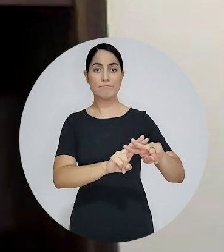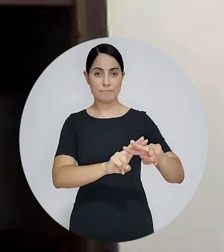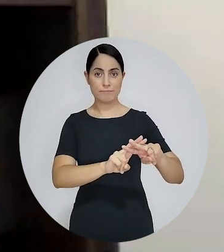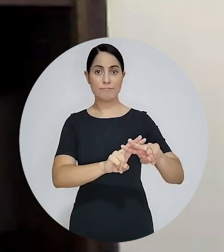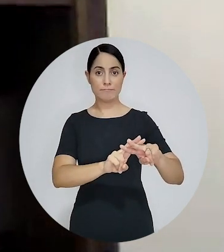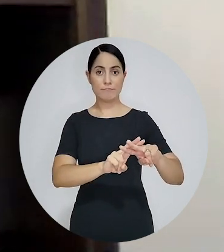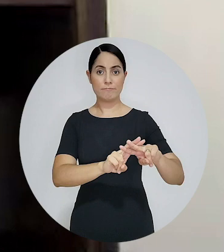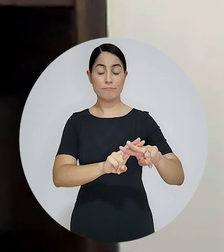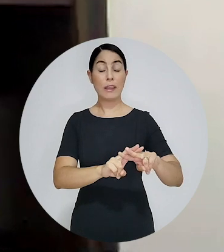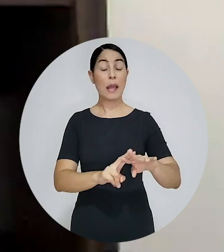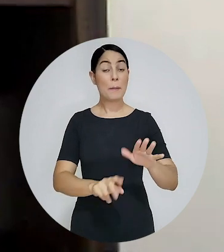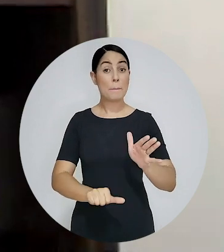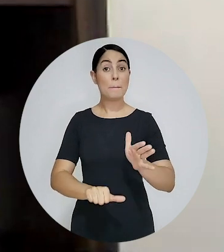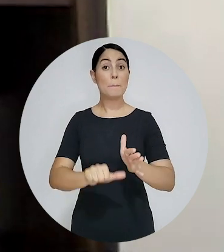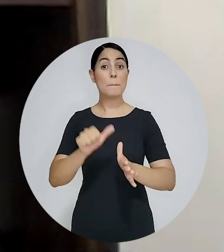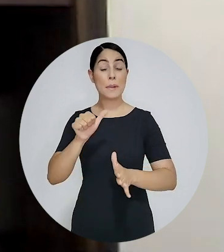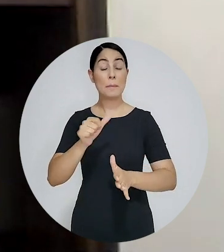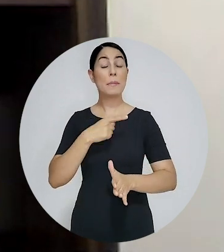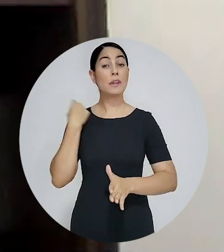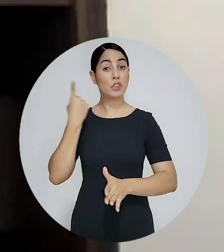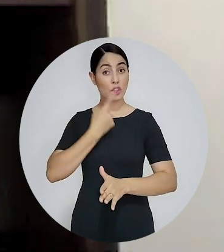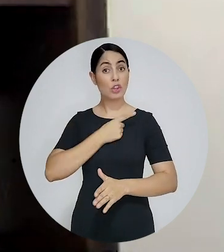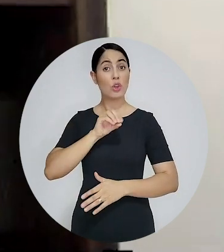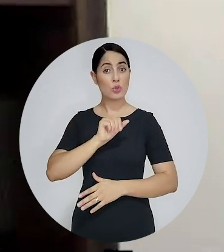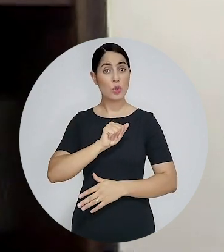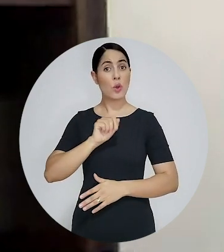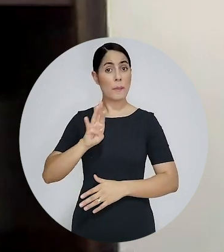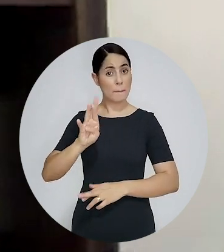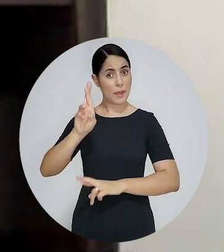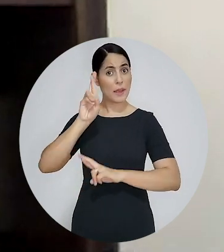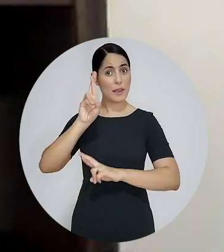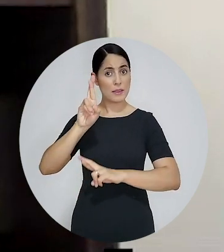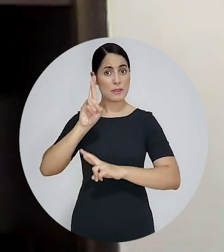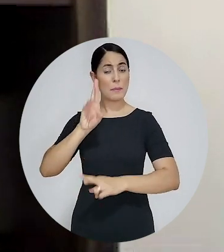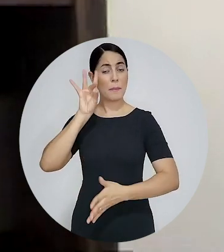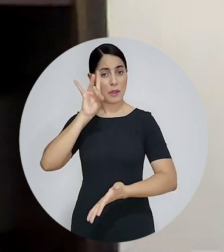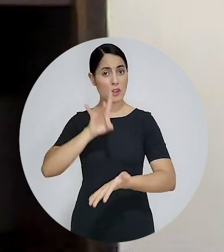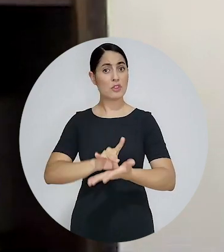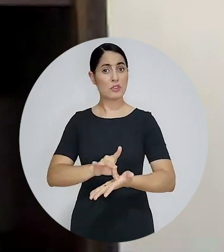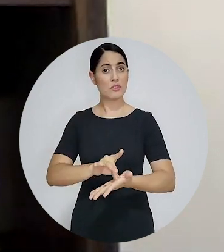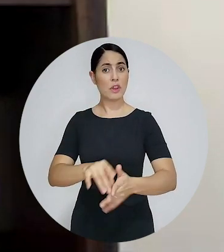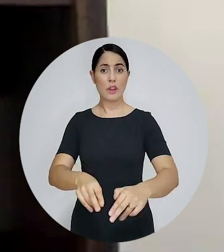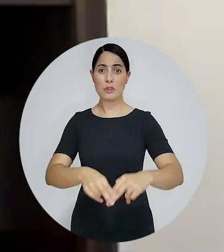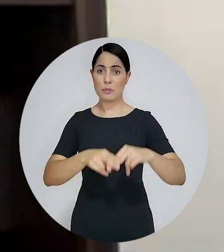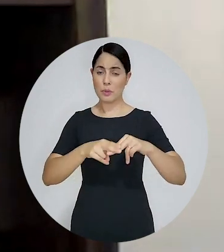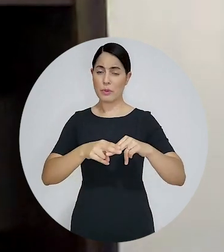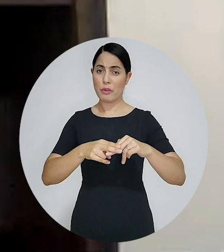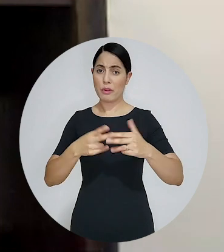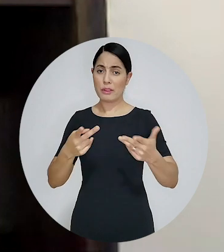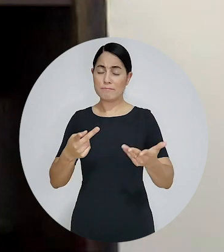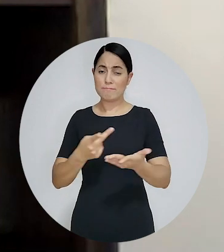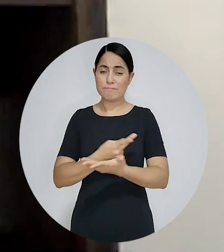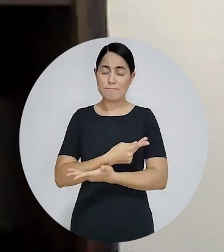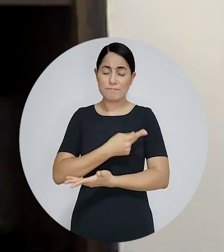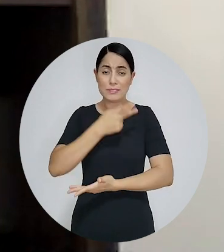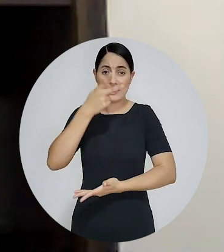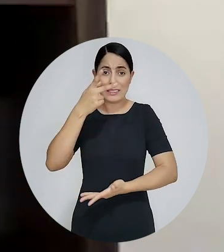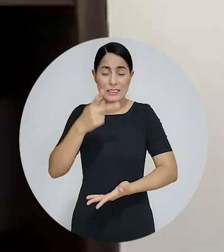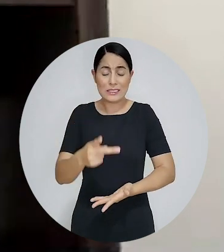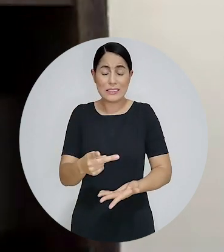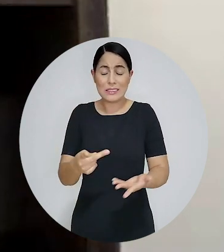a primeira de muitas outras que esperamos vir como consequência